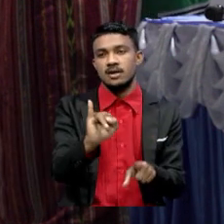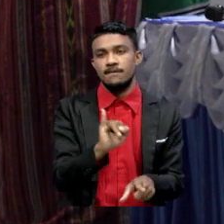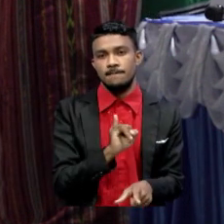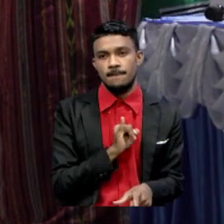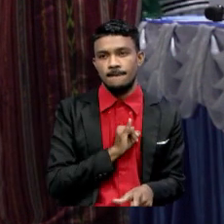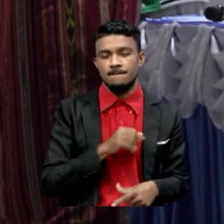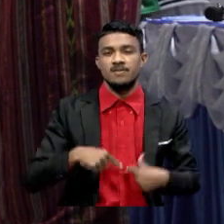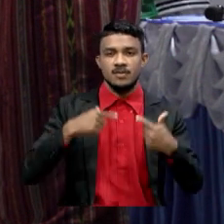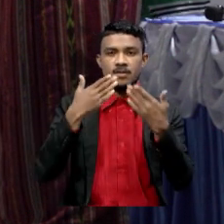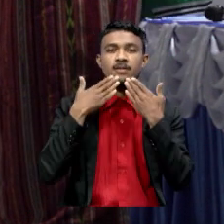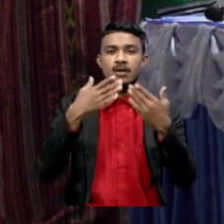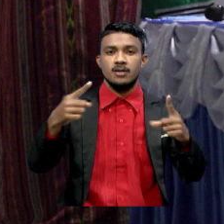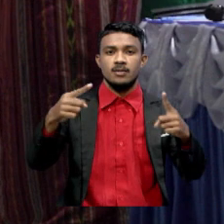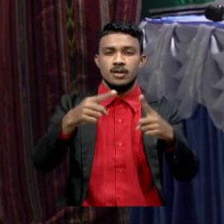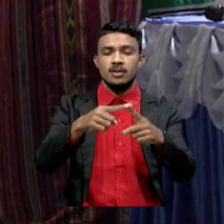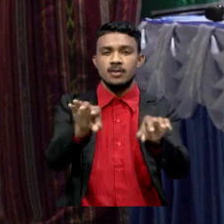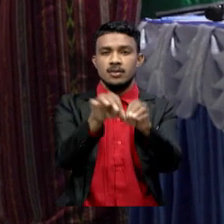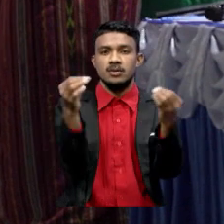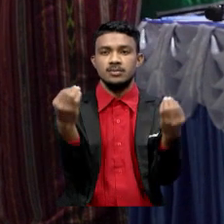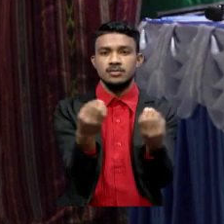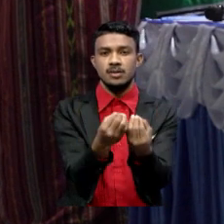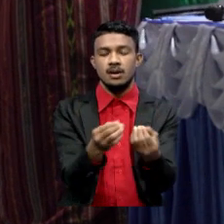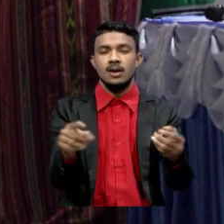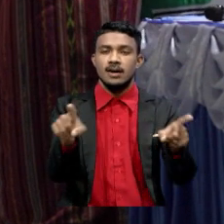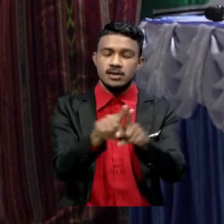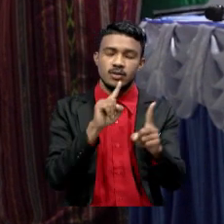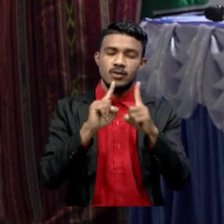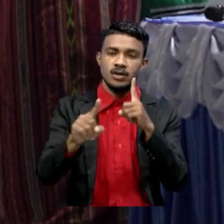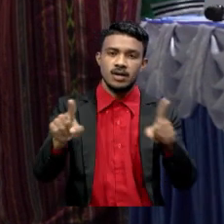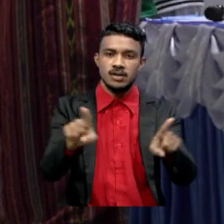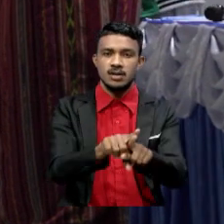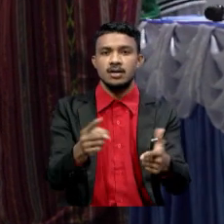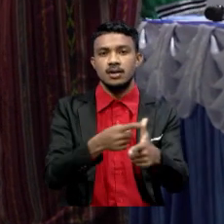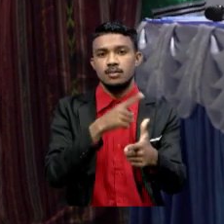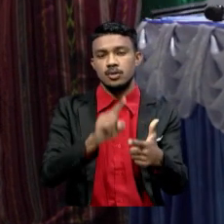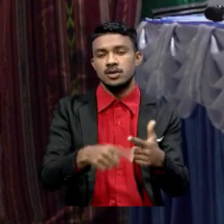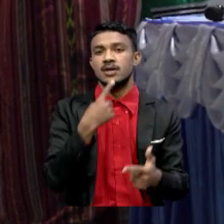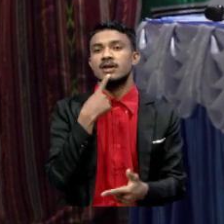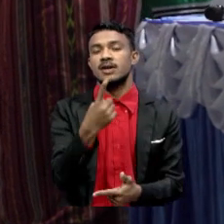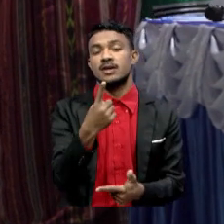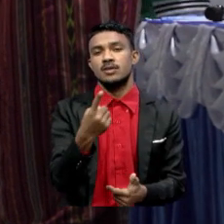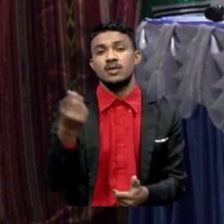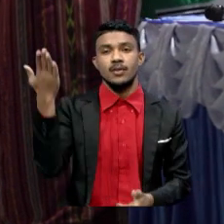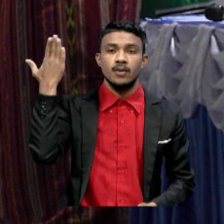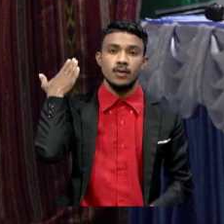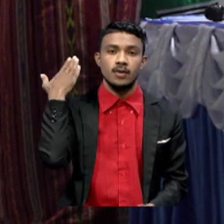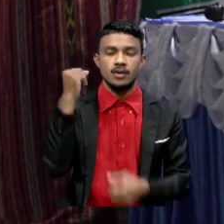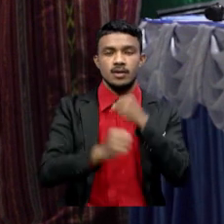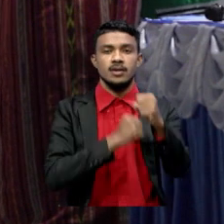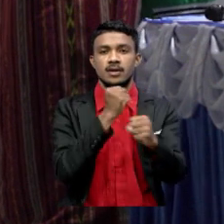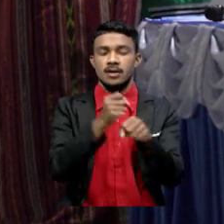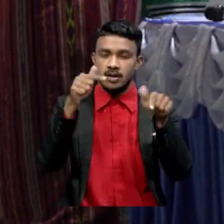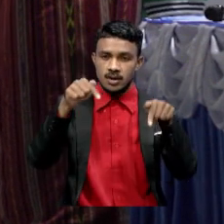carbonzira. O ba organiza lá, assim como o Ramon Sané, depois de a cada antes, e não é a